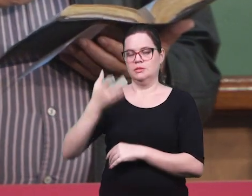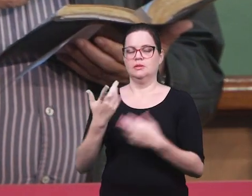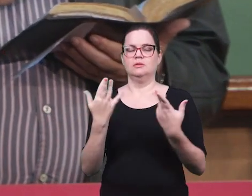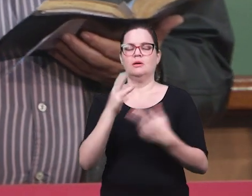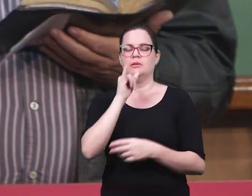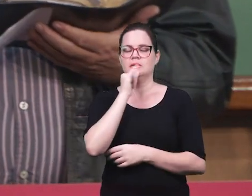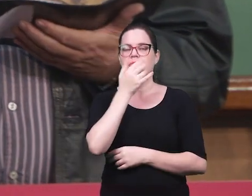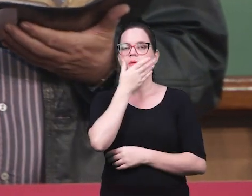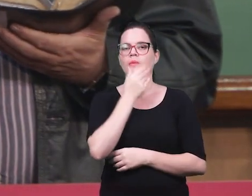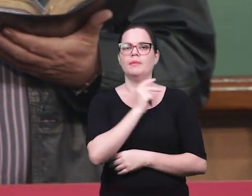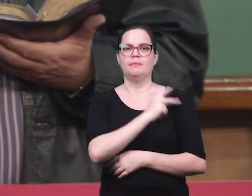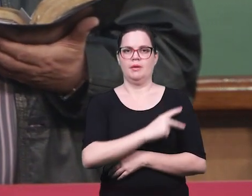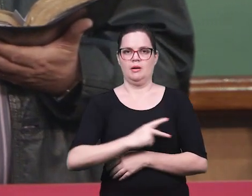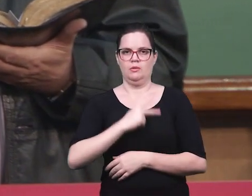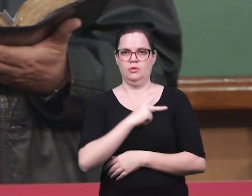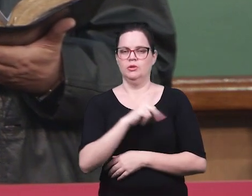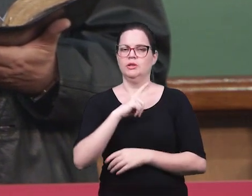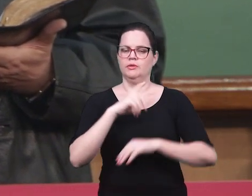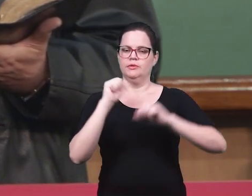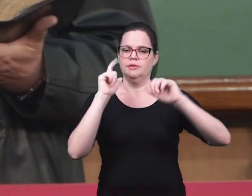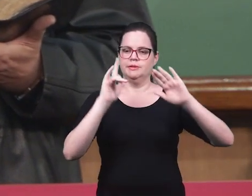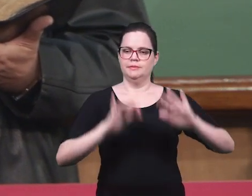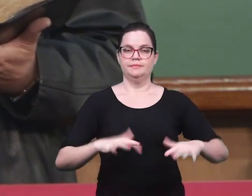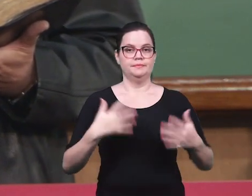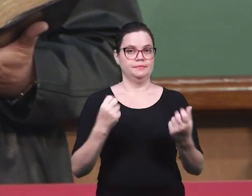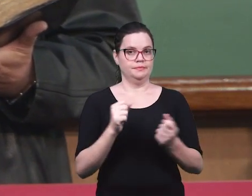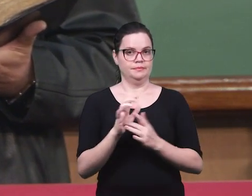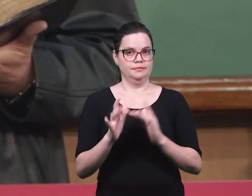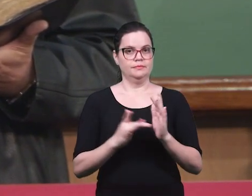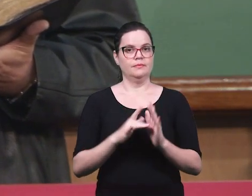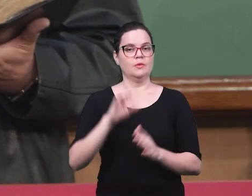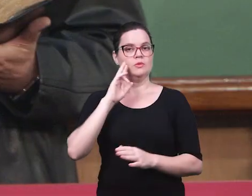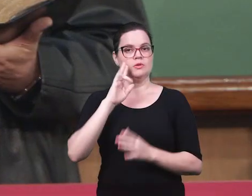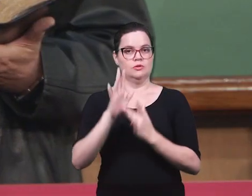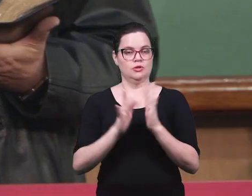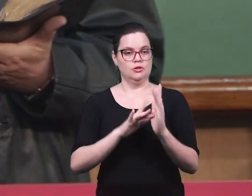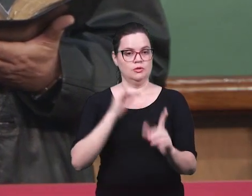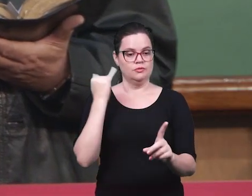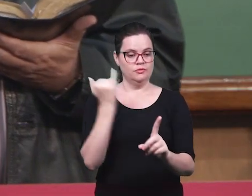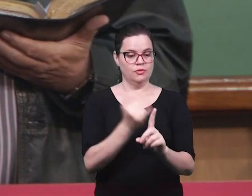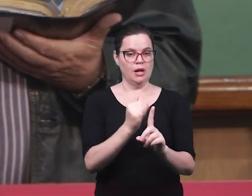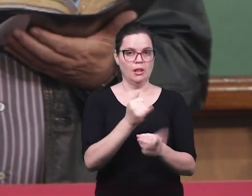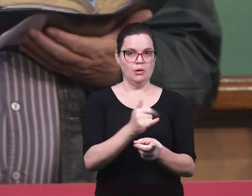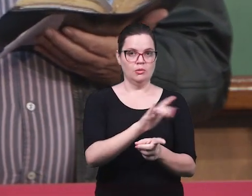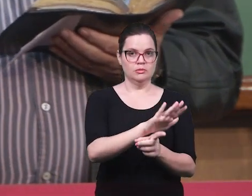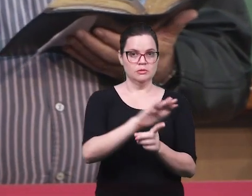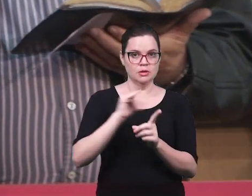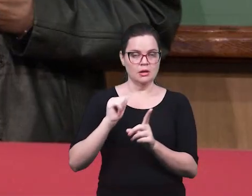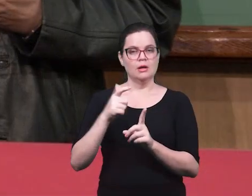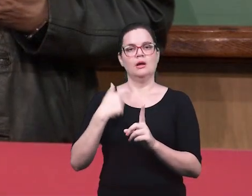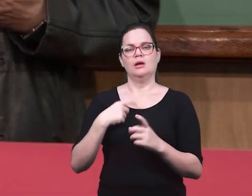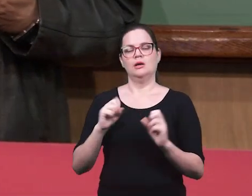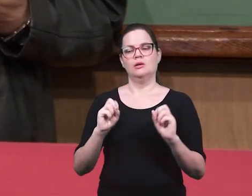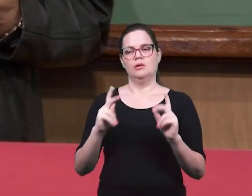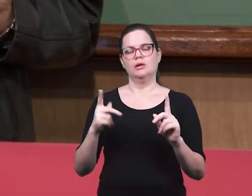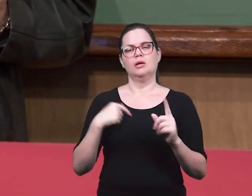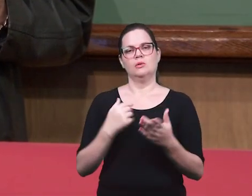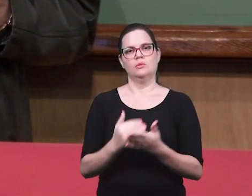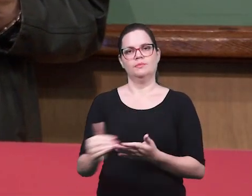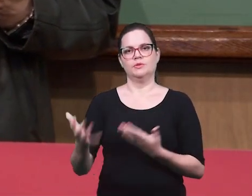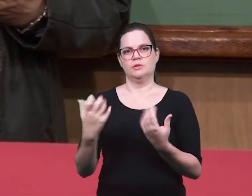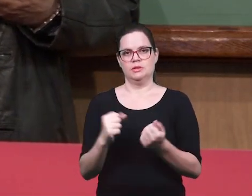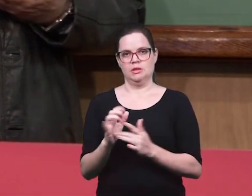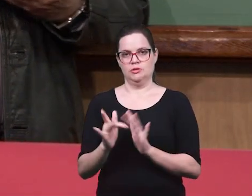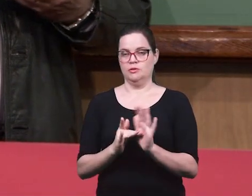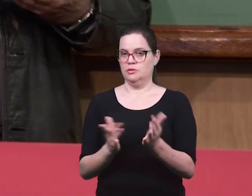Paulo. Paulo recebeu uma bênção, recebeu o chamado de Deus e ele resolveu, vou para Bitínia. E